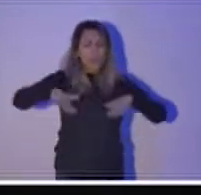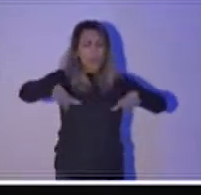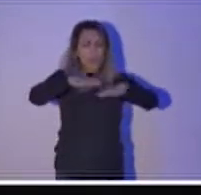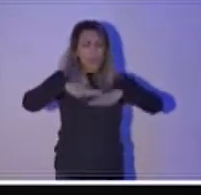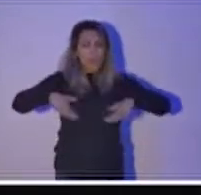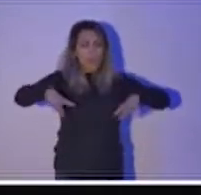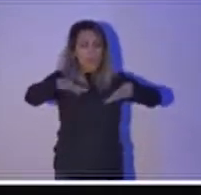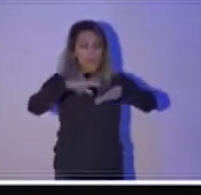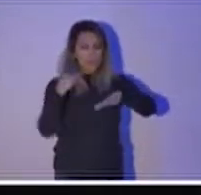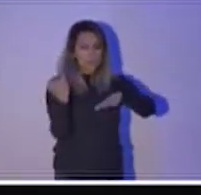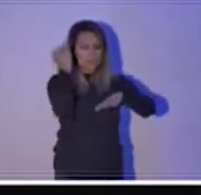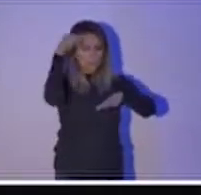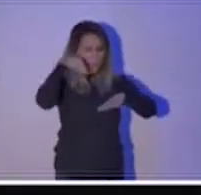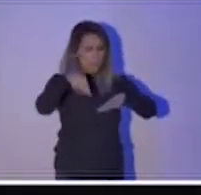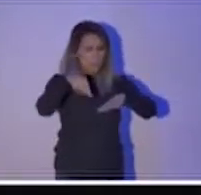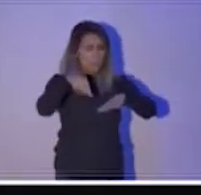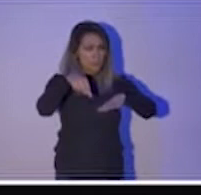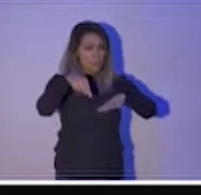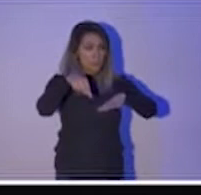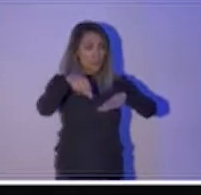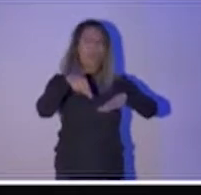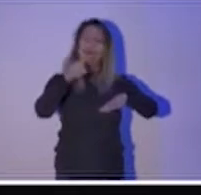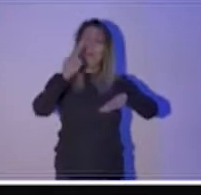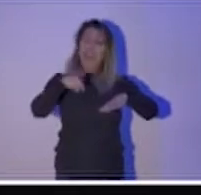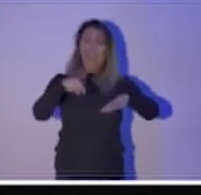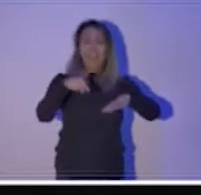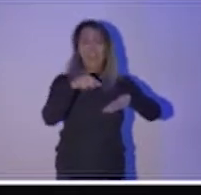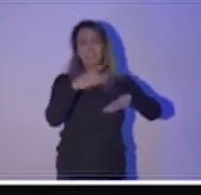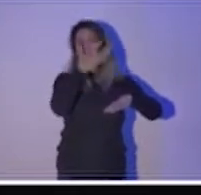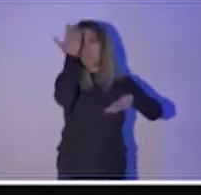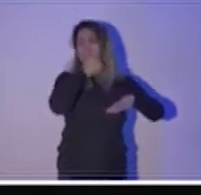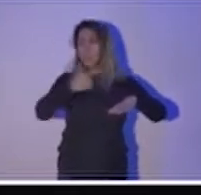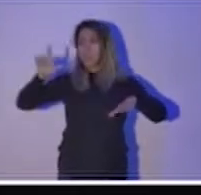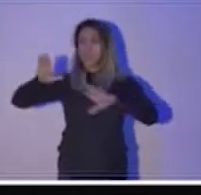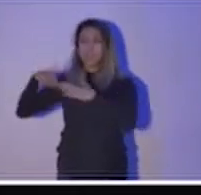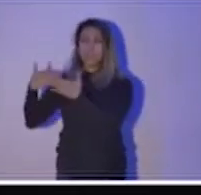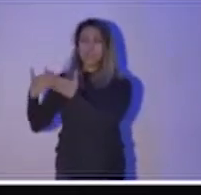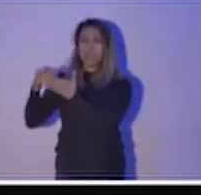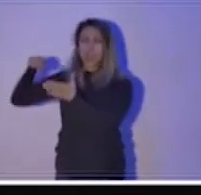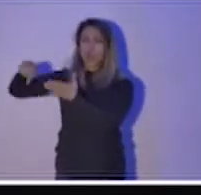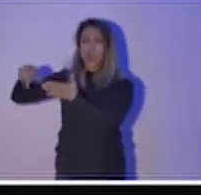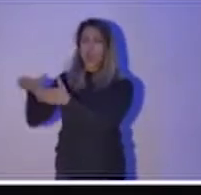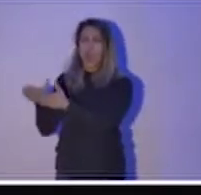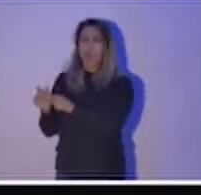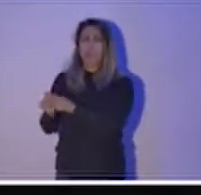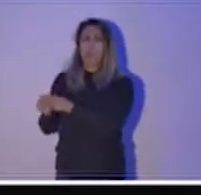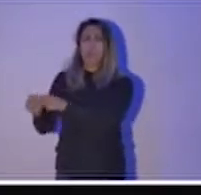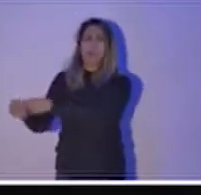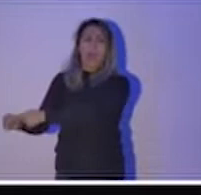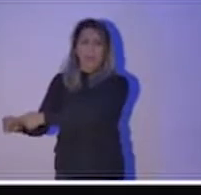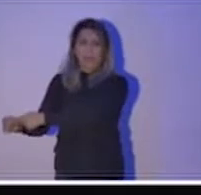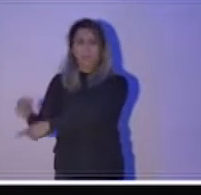naquela escola que se chamava Barracão. Aí estão as fotos da escola onde eu